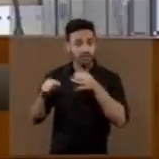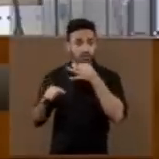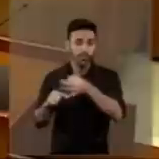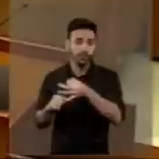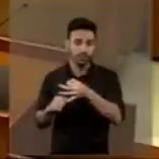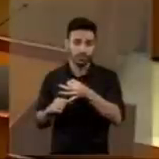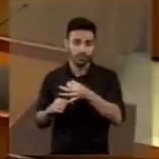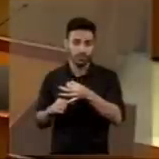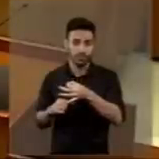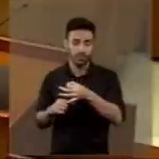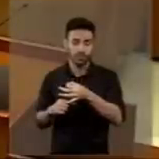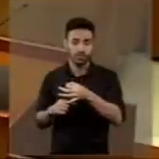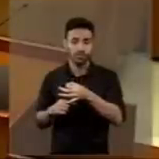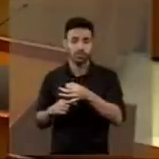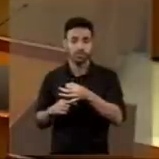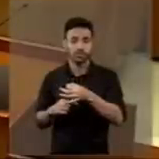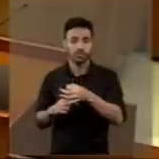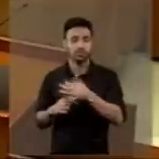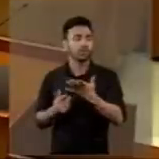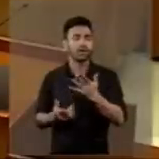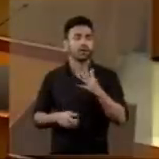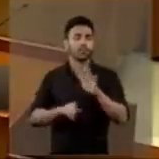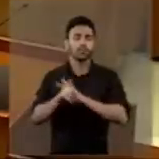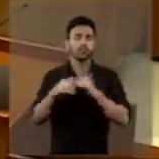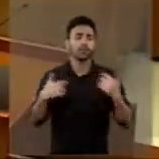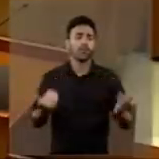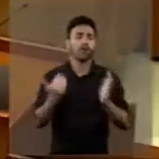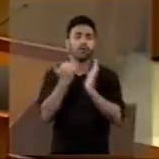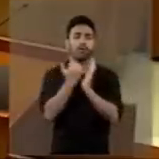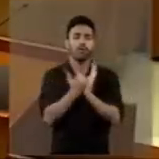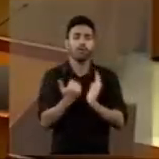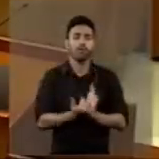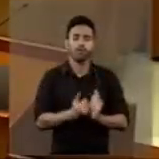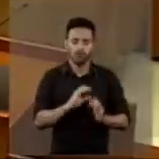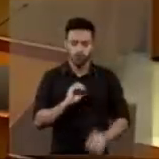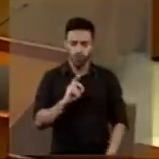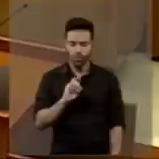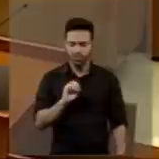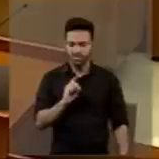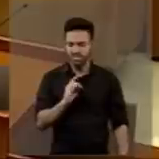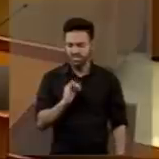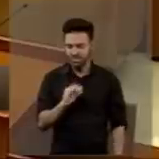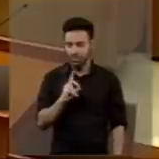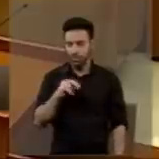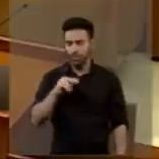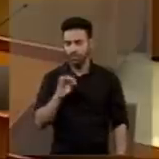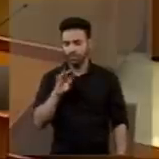Mas quais são essas condicionantes? Ou quais seriam essas?